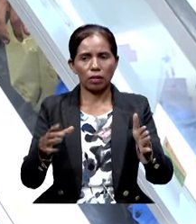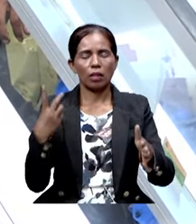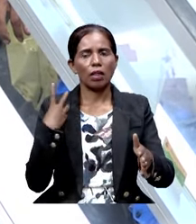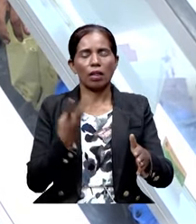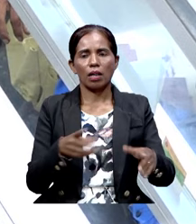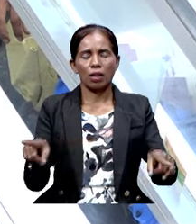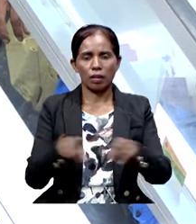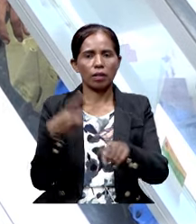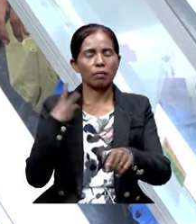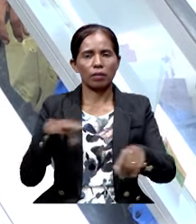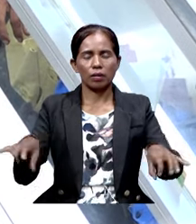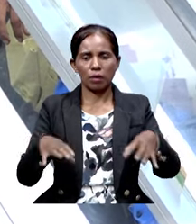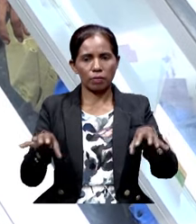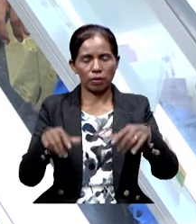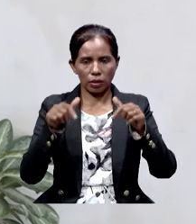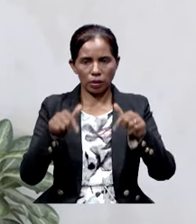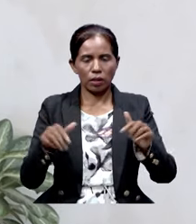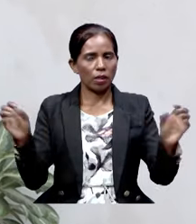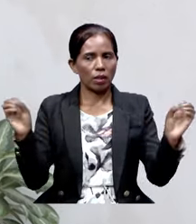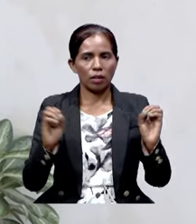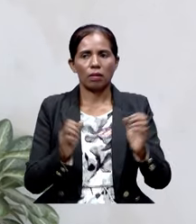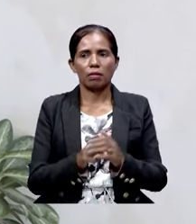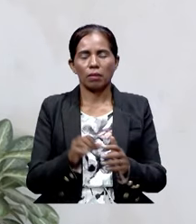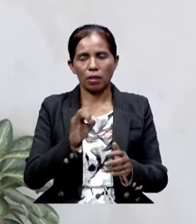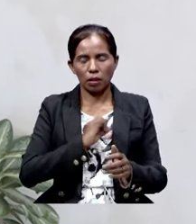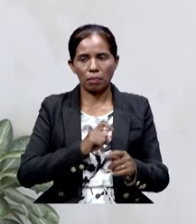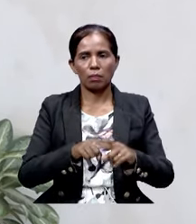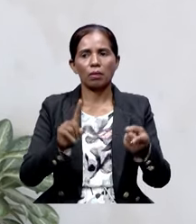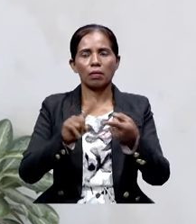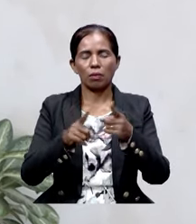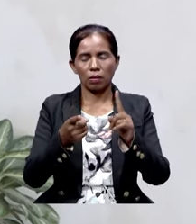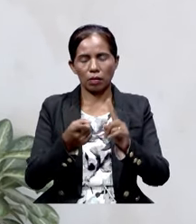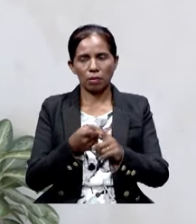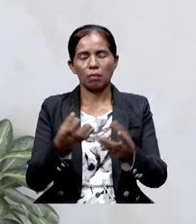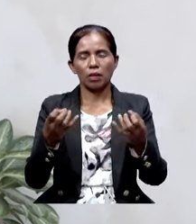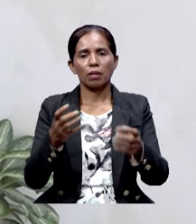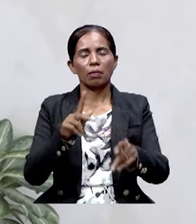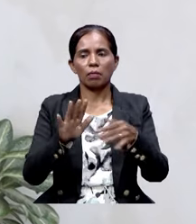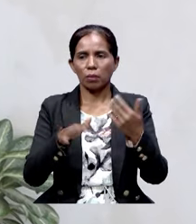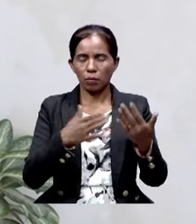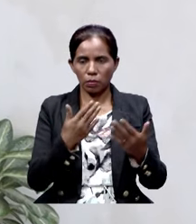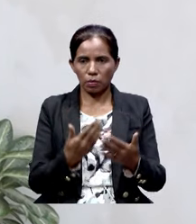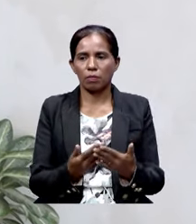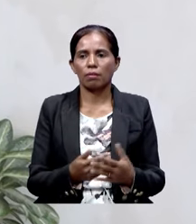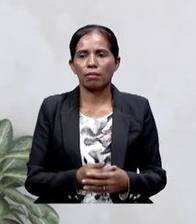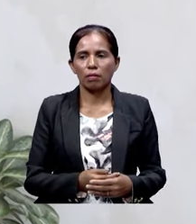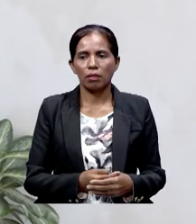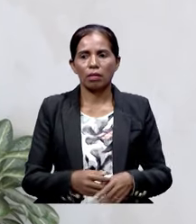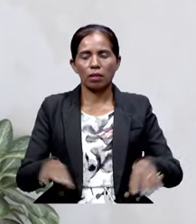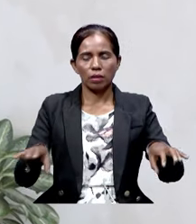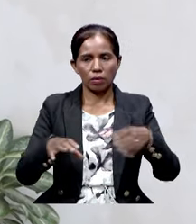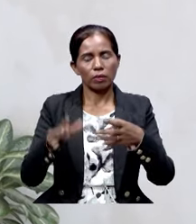amistia trabalhador, lá os ba Howard, mai be ba colega ba maluk sirhut, ni be maga servisu